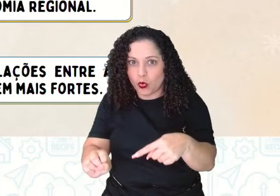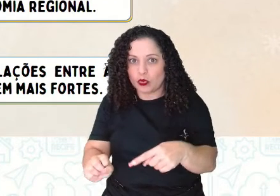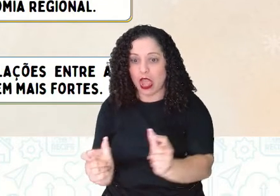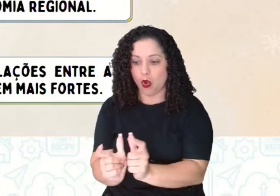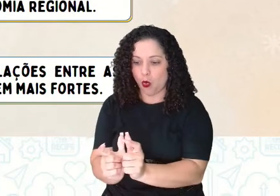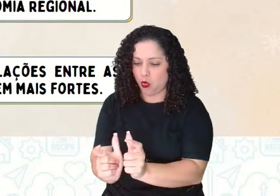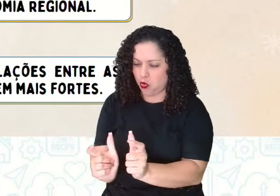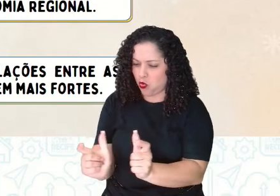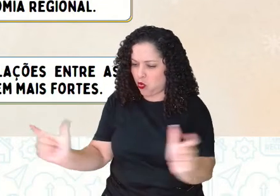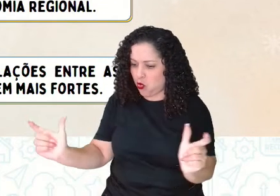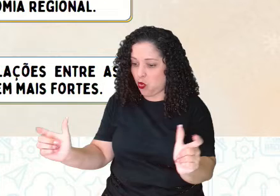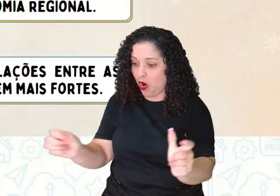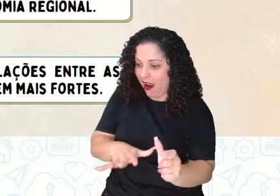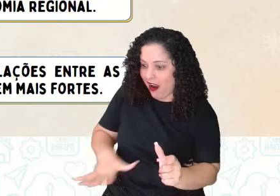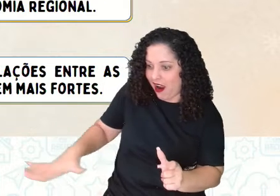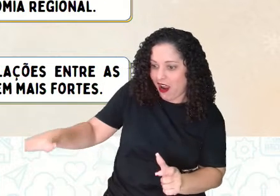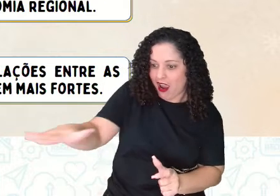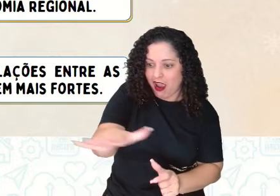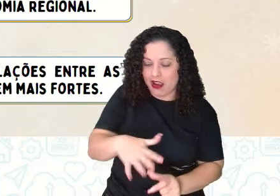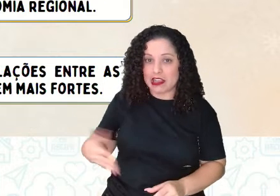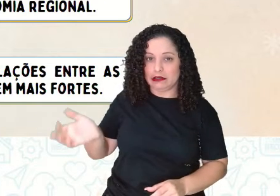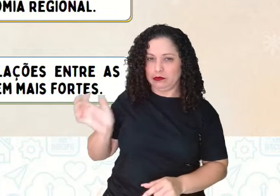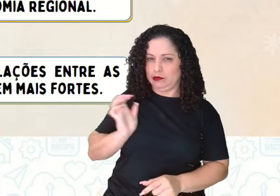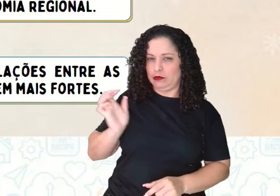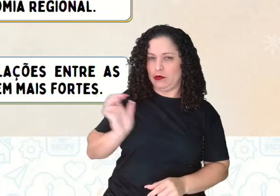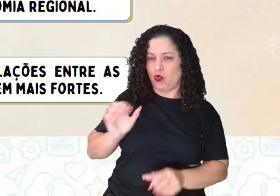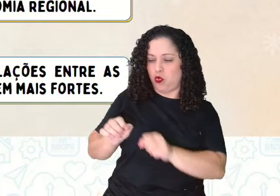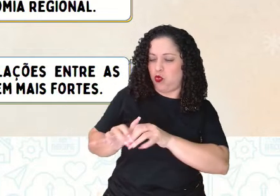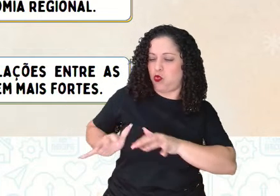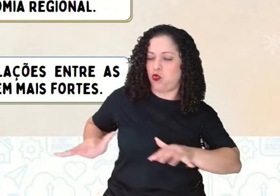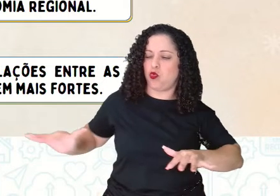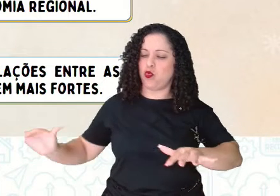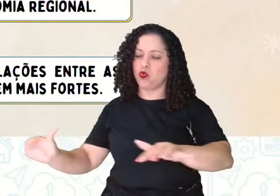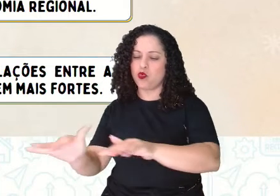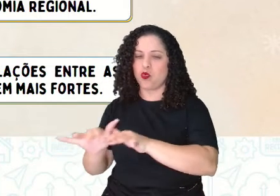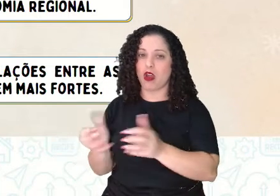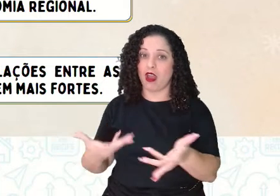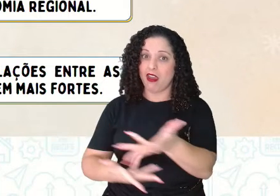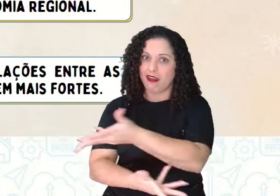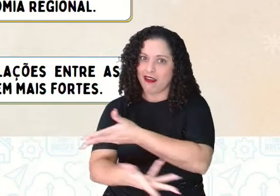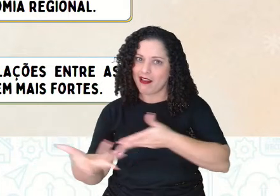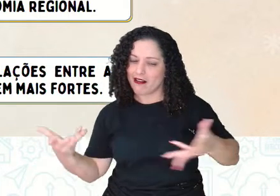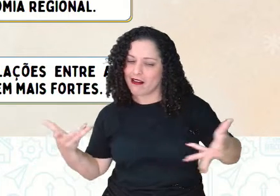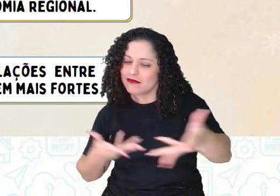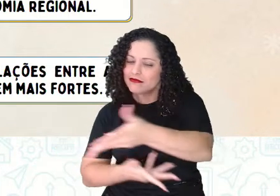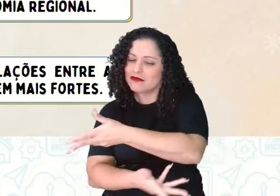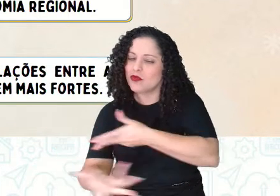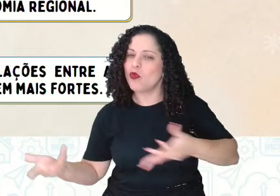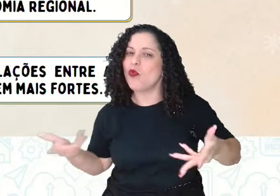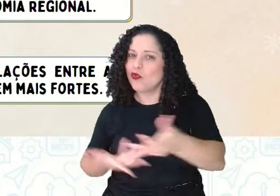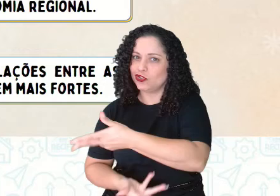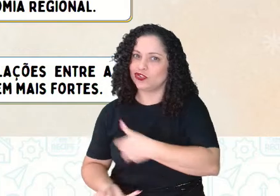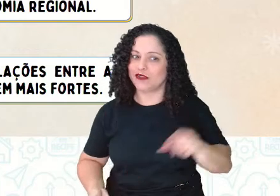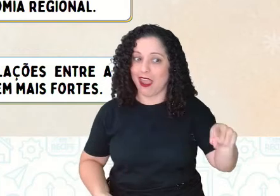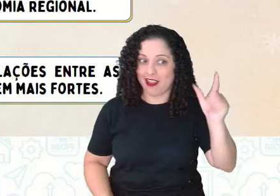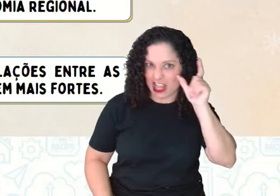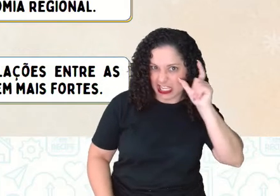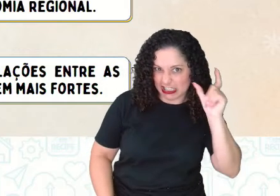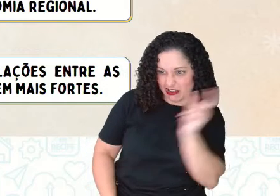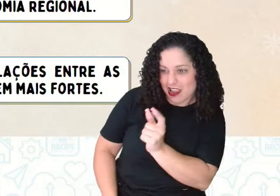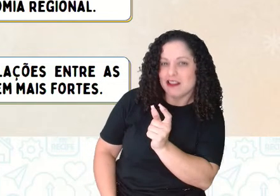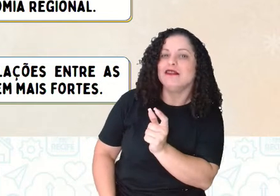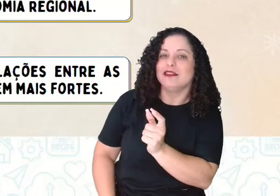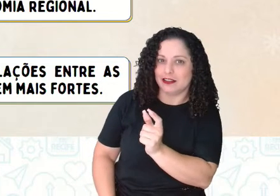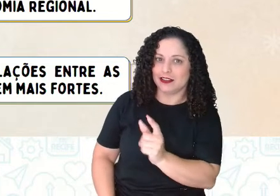né? Então aí seriam a elite colonial, vamos dizer, as relações entre as colônias e a metrópole eram bem mais